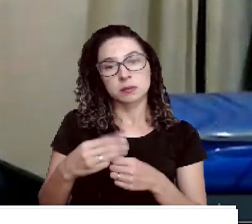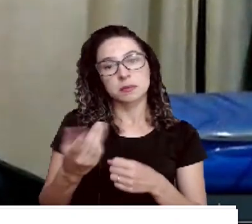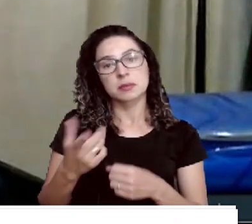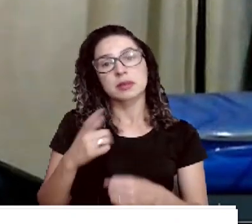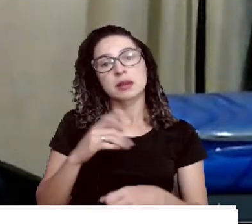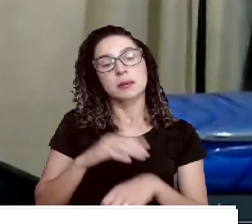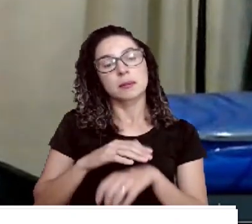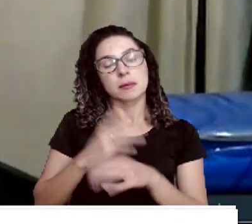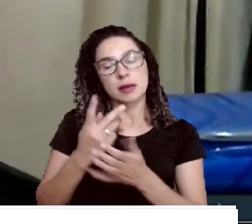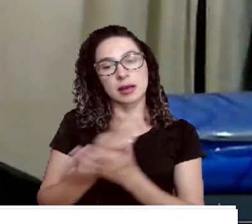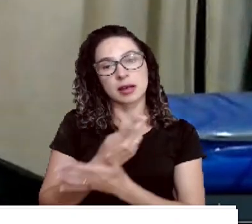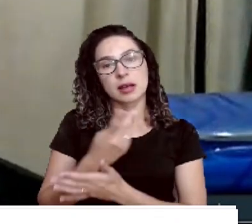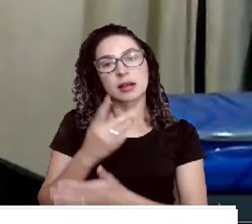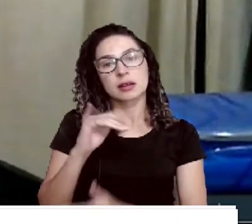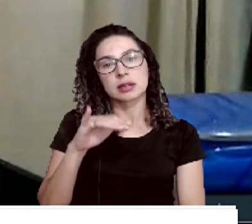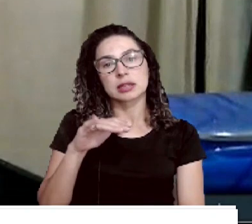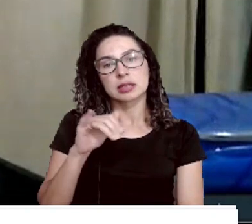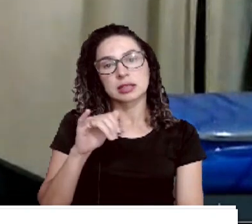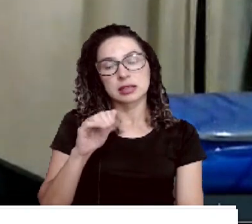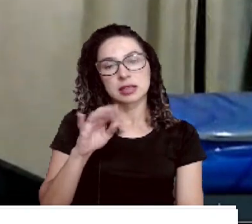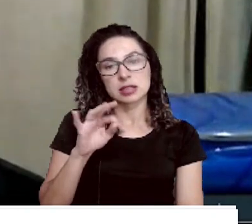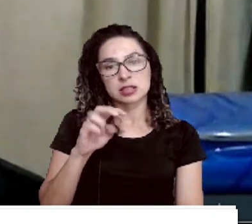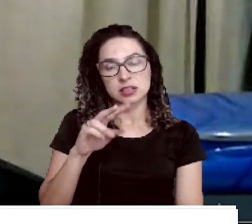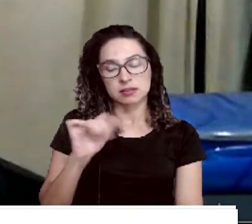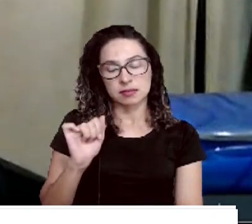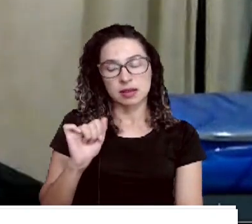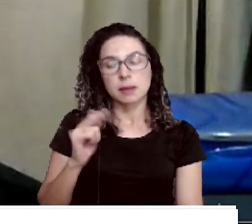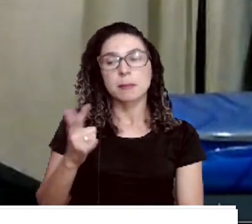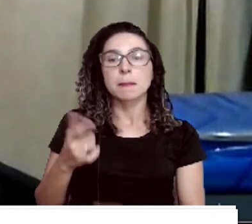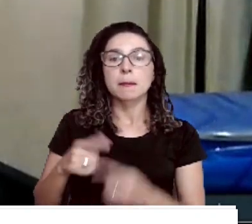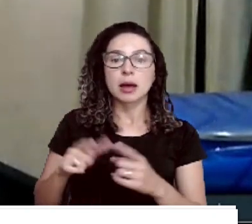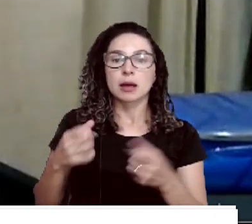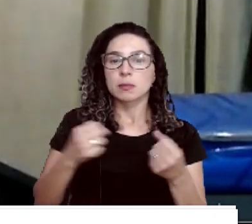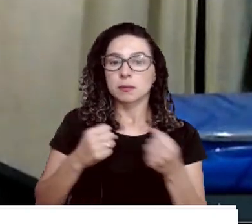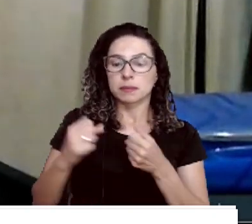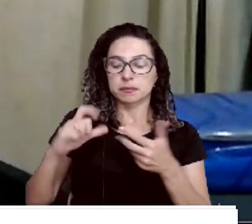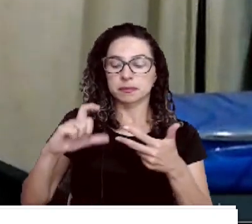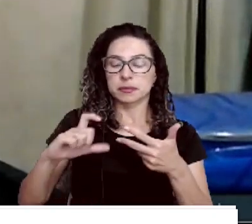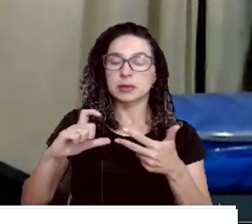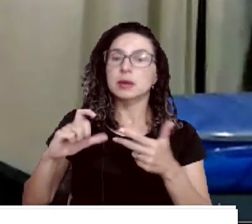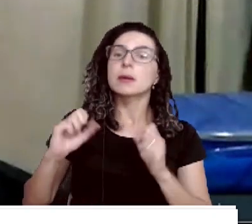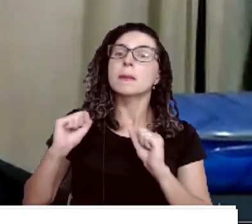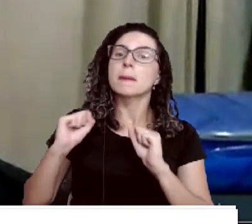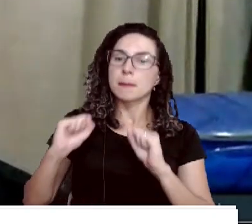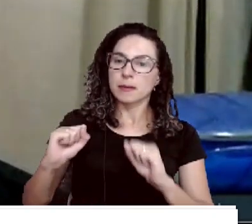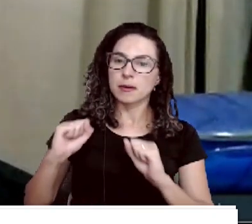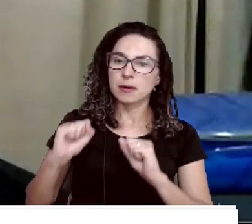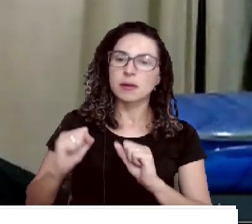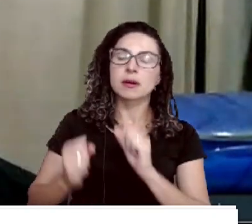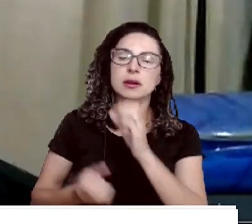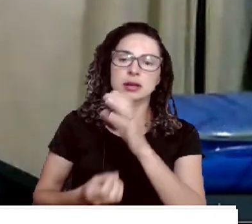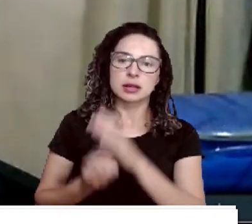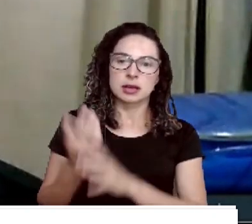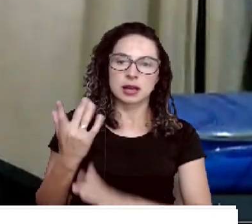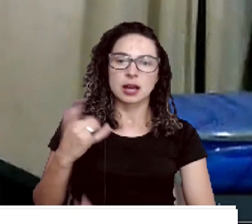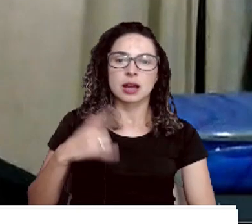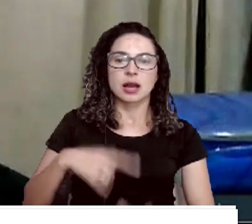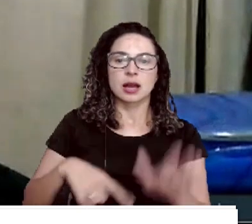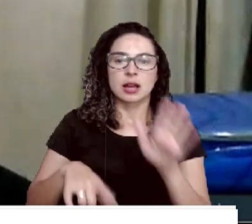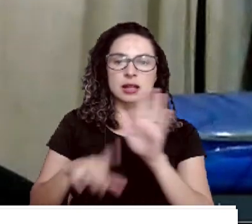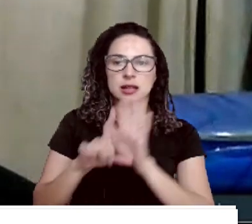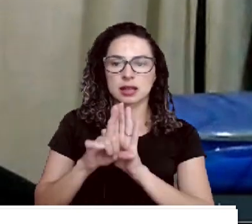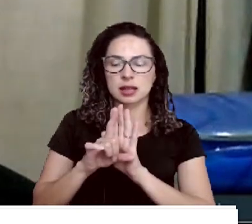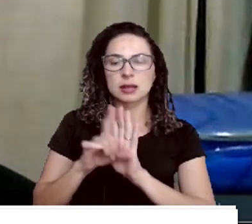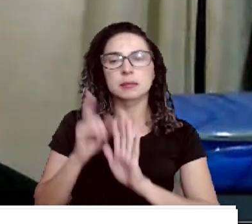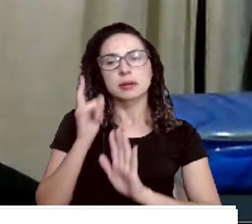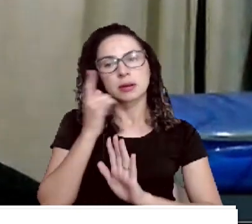do executivo, é o que foi visto, o executivo ele pode fazer essa lei, no caso, para cumprir mais